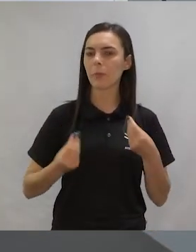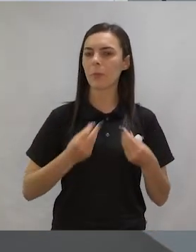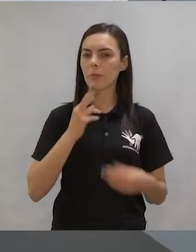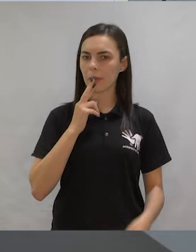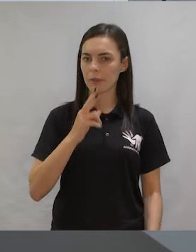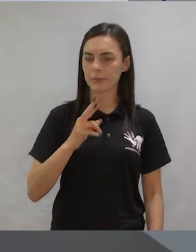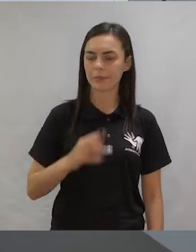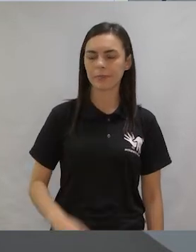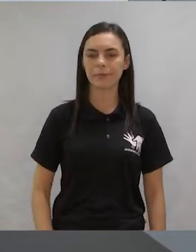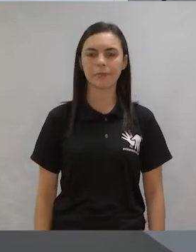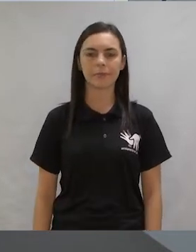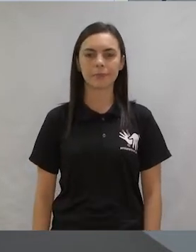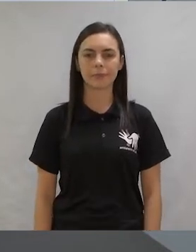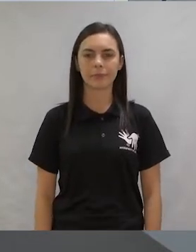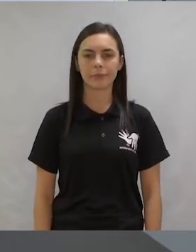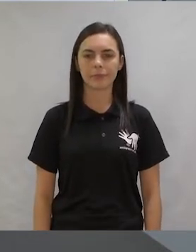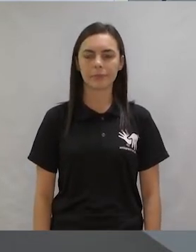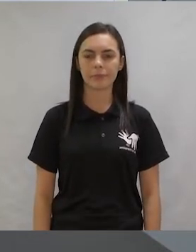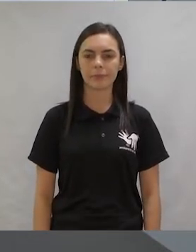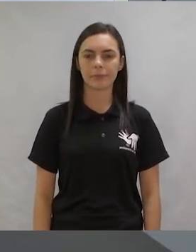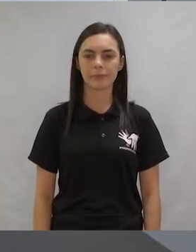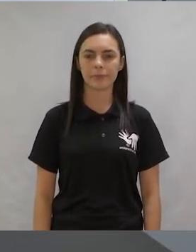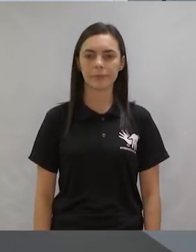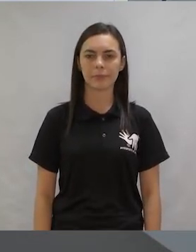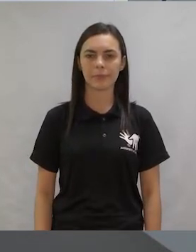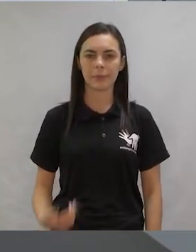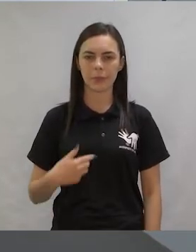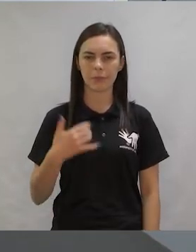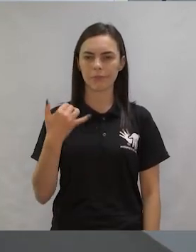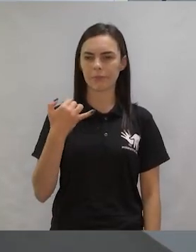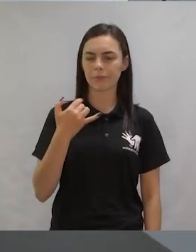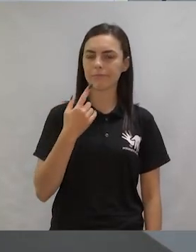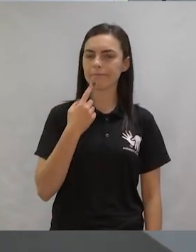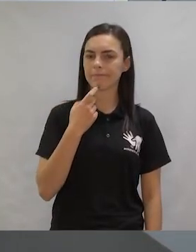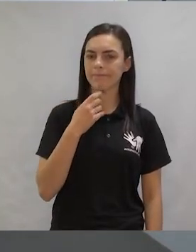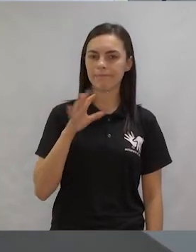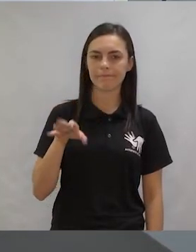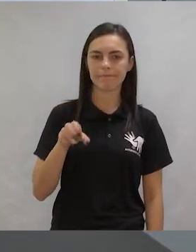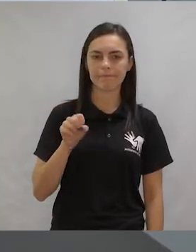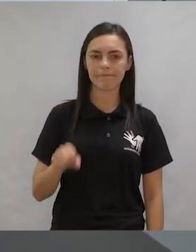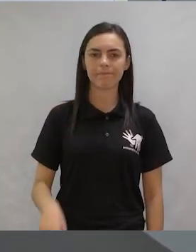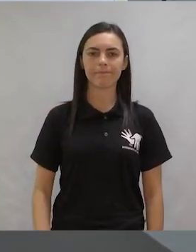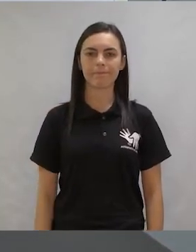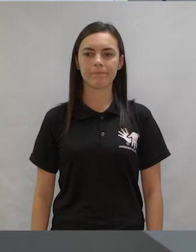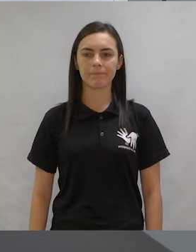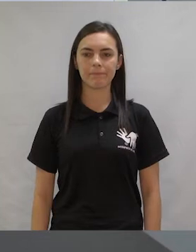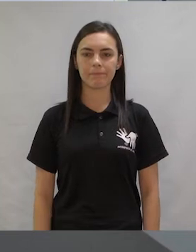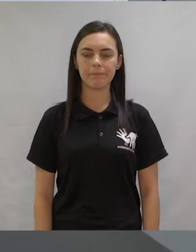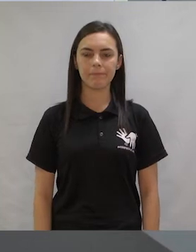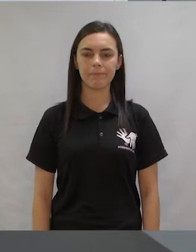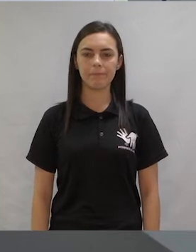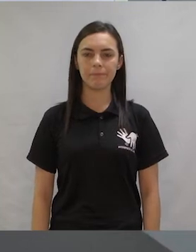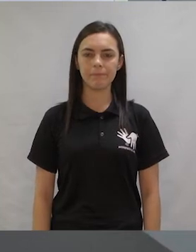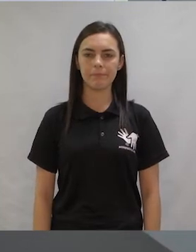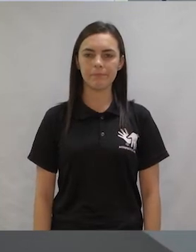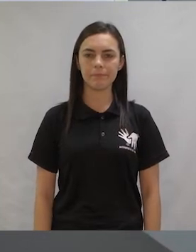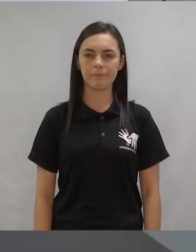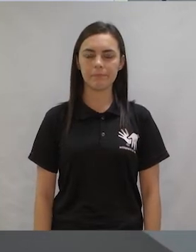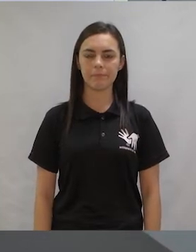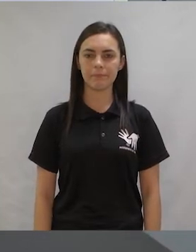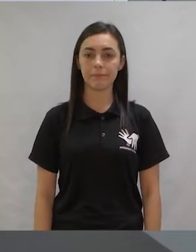expressão numérica. Vamos começar aqui, ó. Deixa eu pegar aqui a caneta vermelha. Quanto é